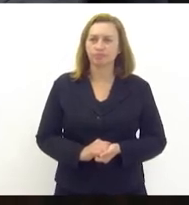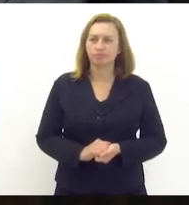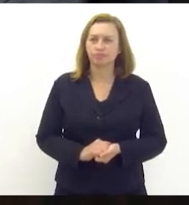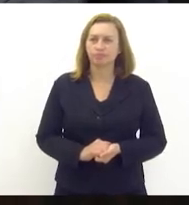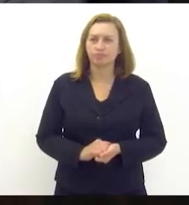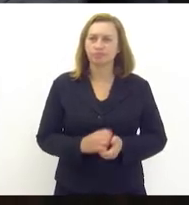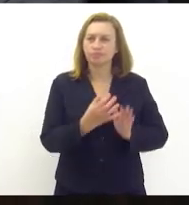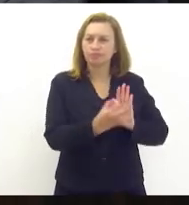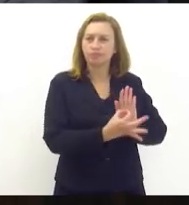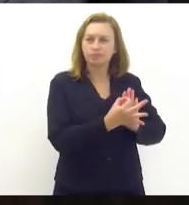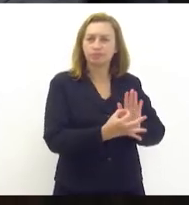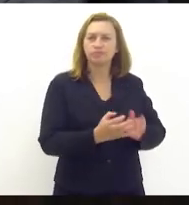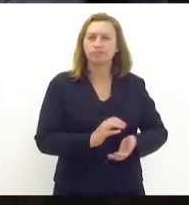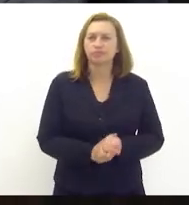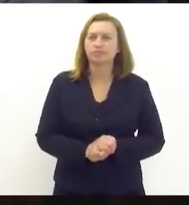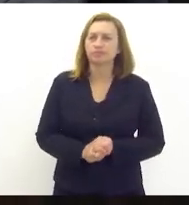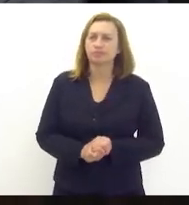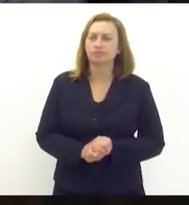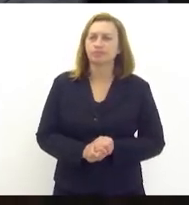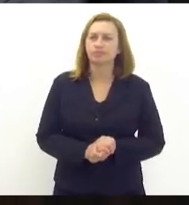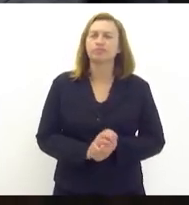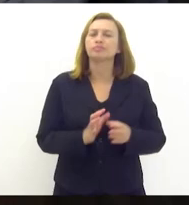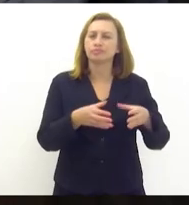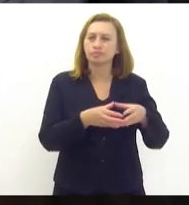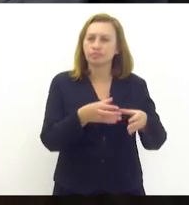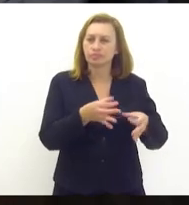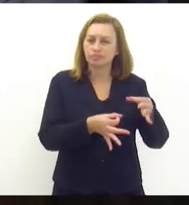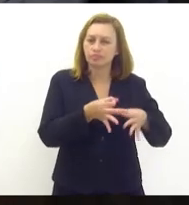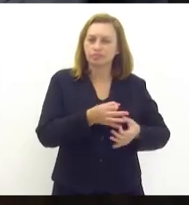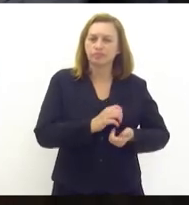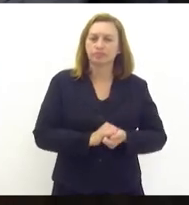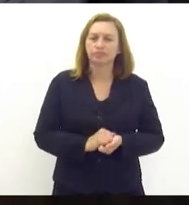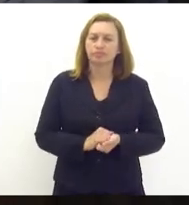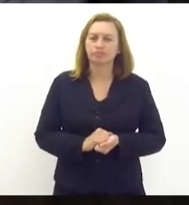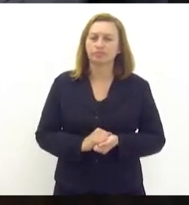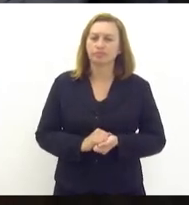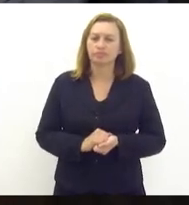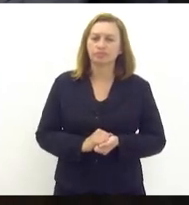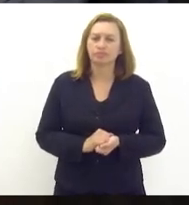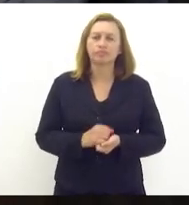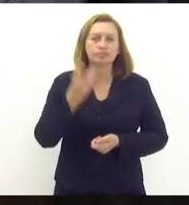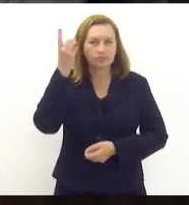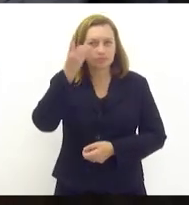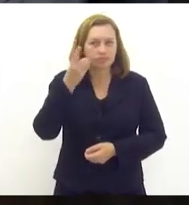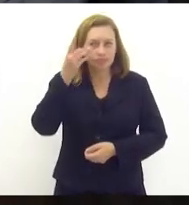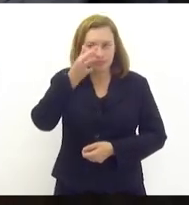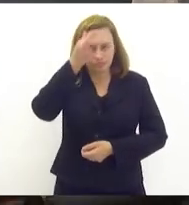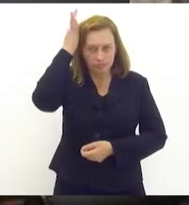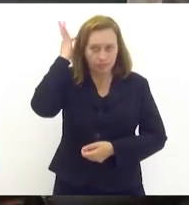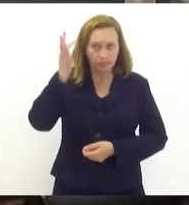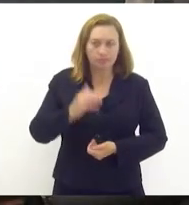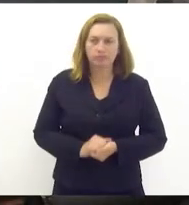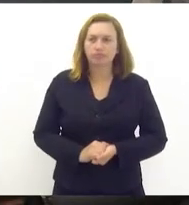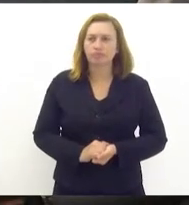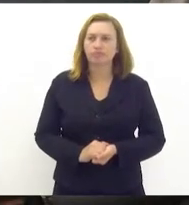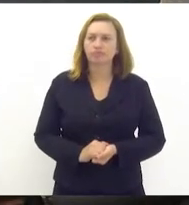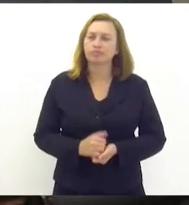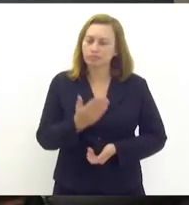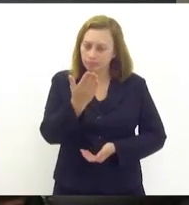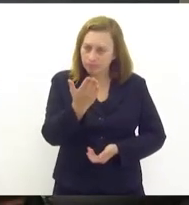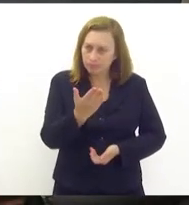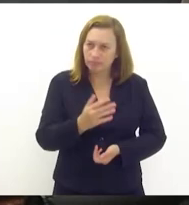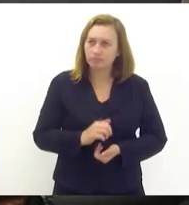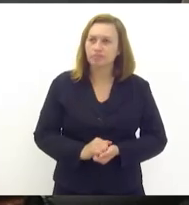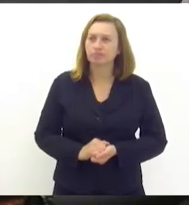para emitir parecer da Constituição e justiça Deputado Fred gentileza